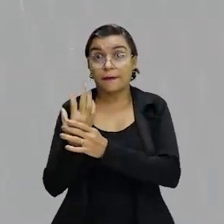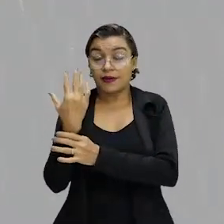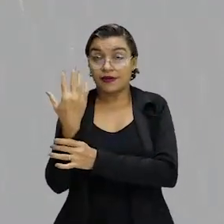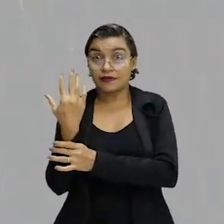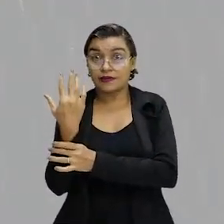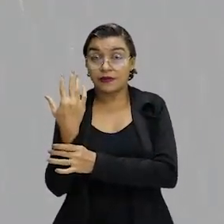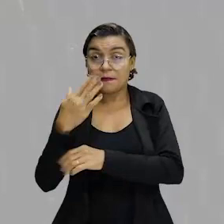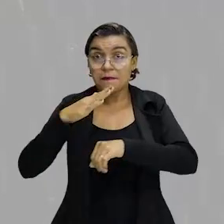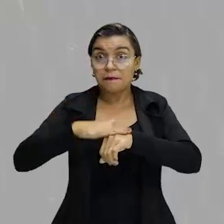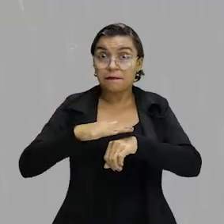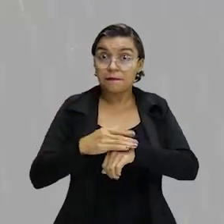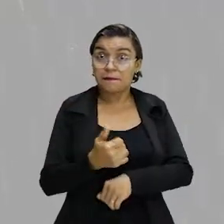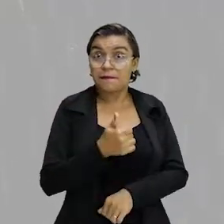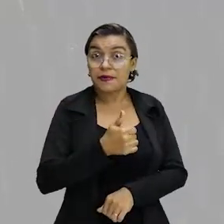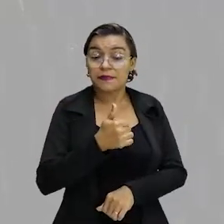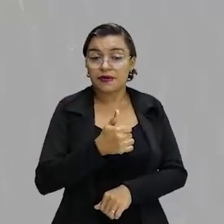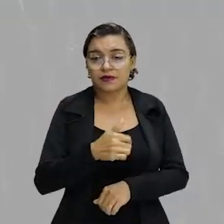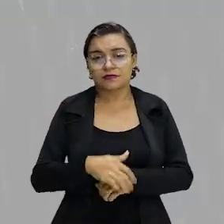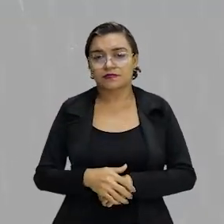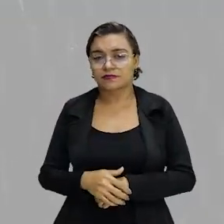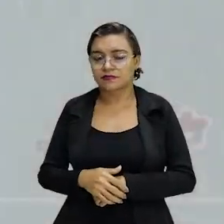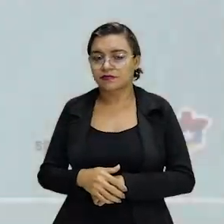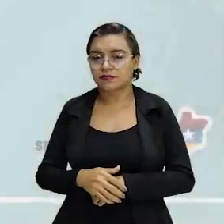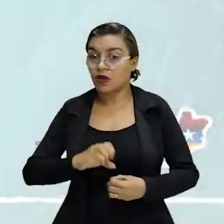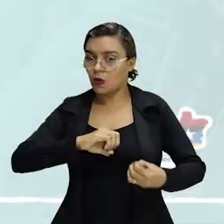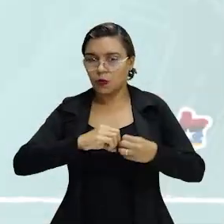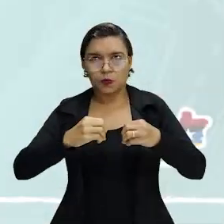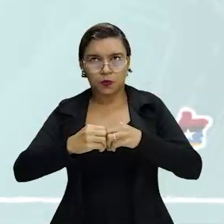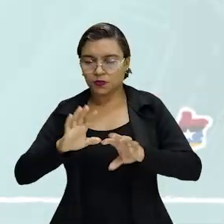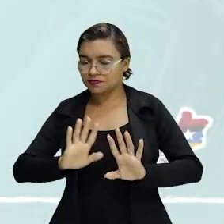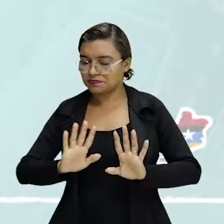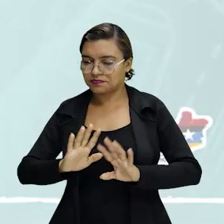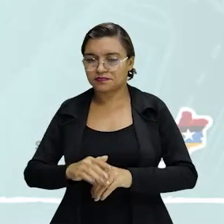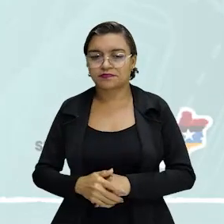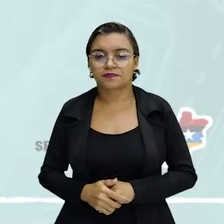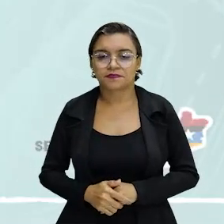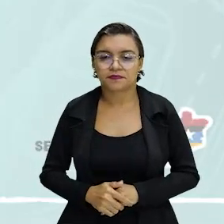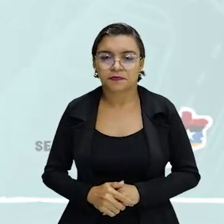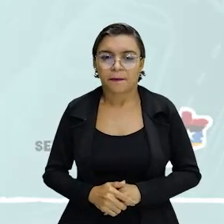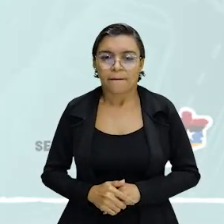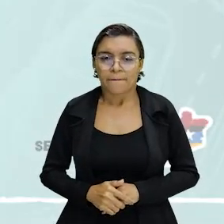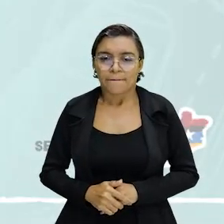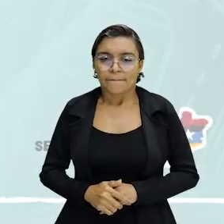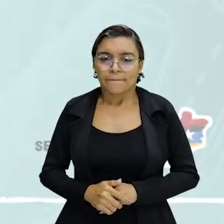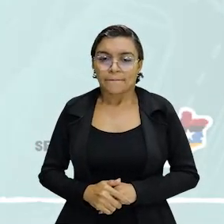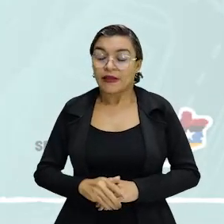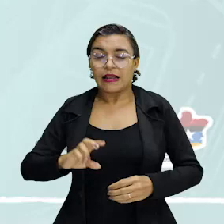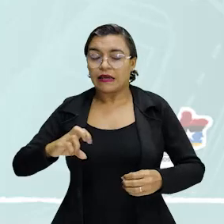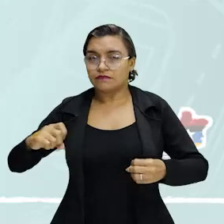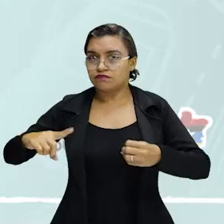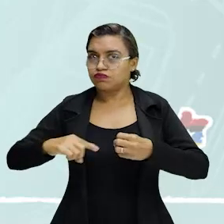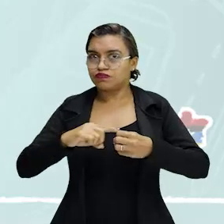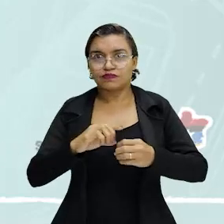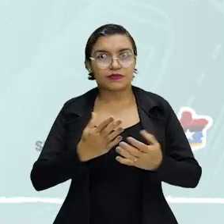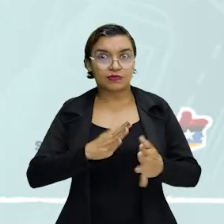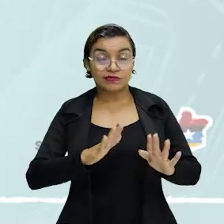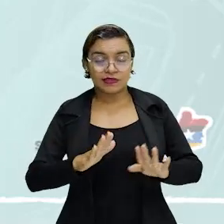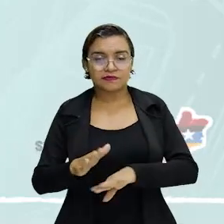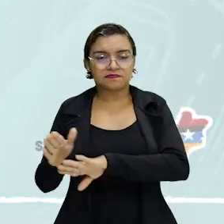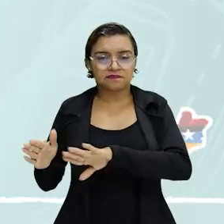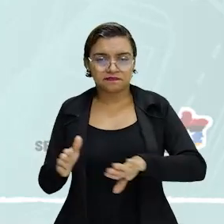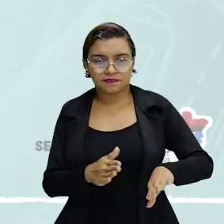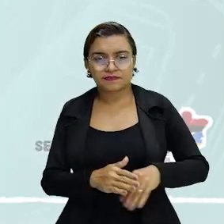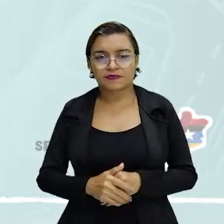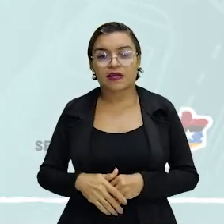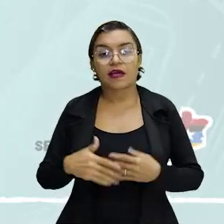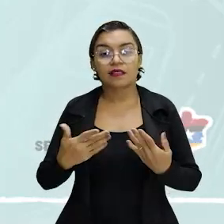Porque elas não são resultantes do cruzamento entre indivíduos. Agora, falando de reprodução assexuada, você tem, por exemplo, a união